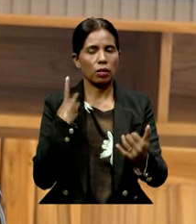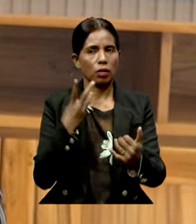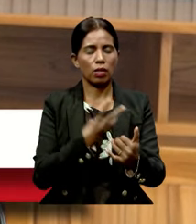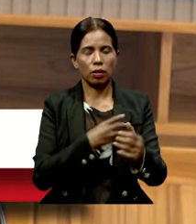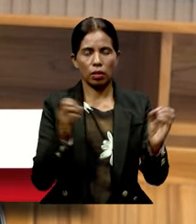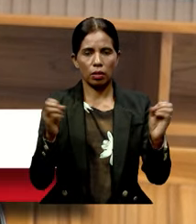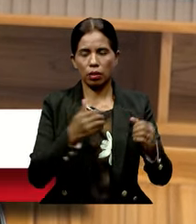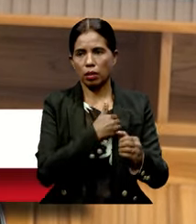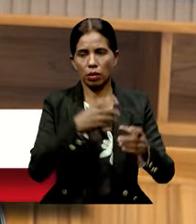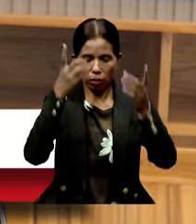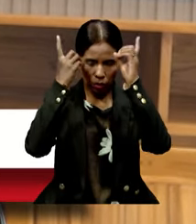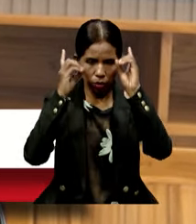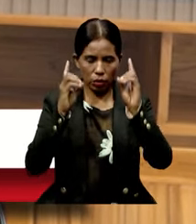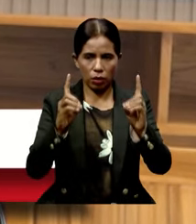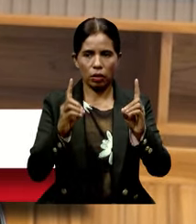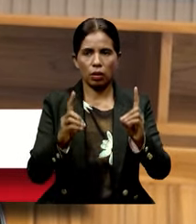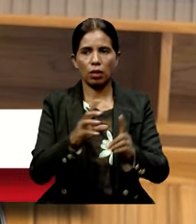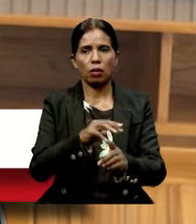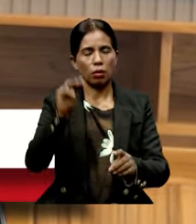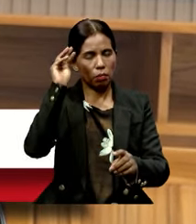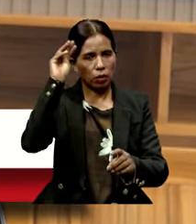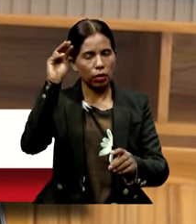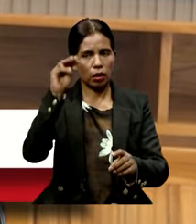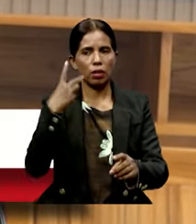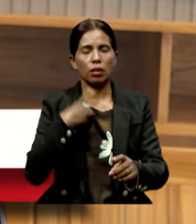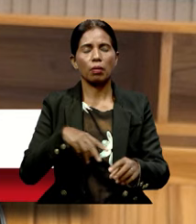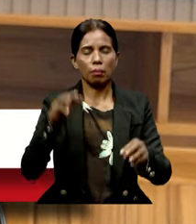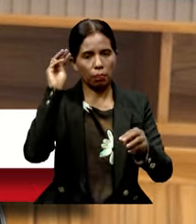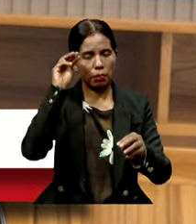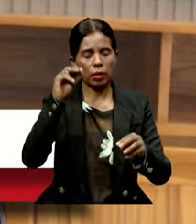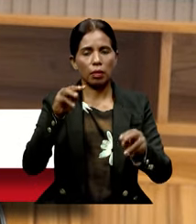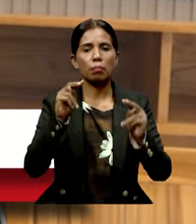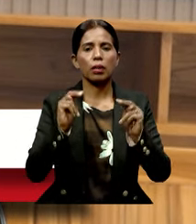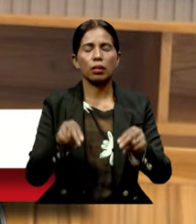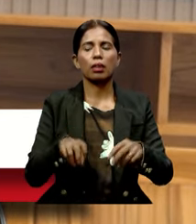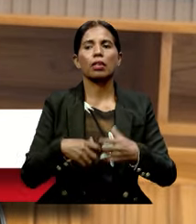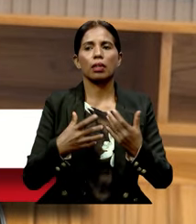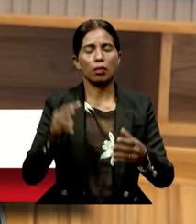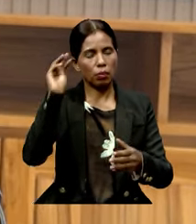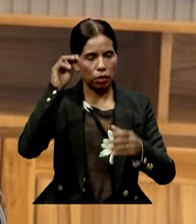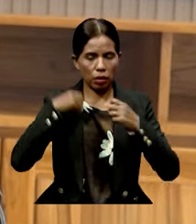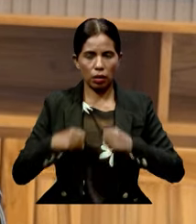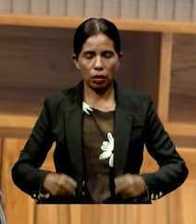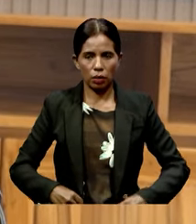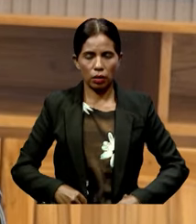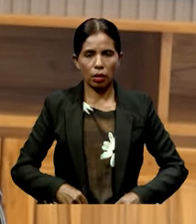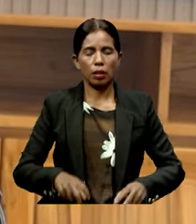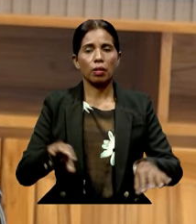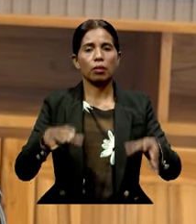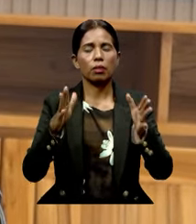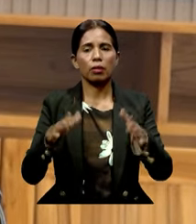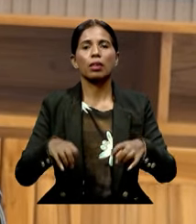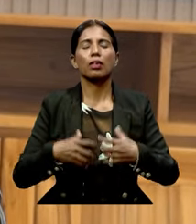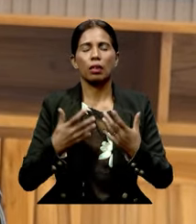define de dia a ratio cada ministério né te prejahira. Por exemplo, Ministério da Saúde te prejahira, Ministério